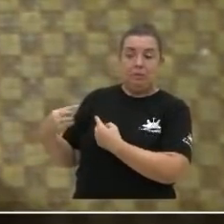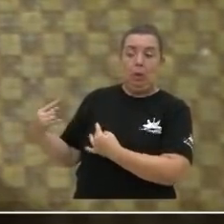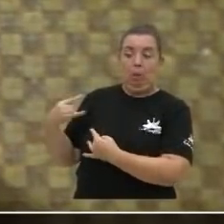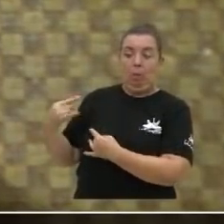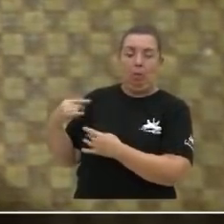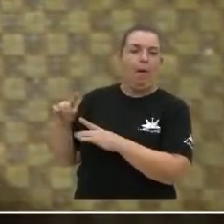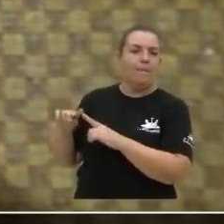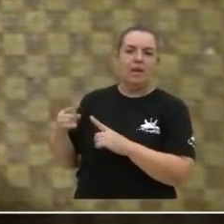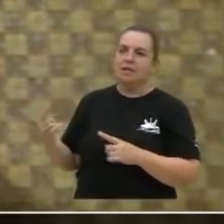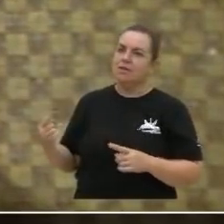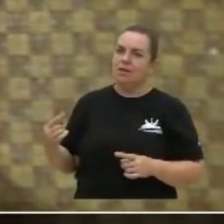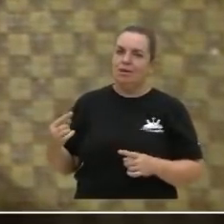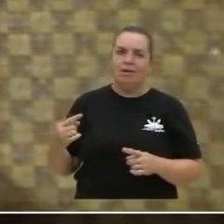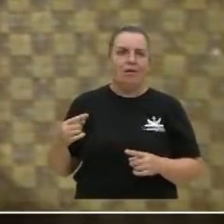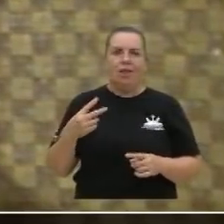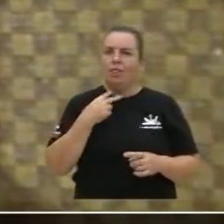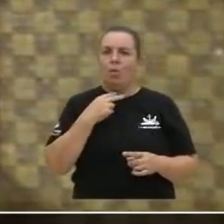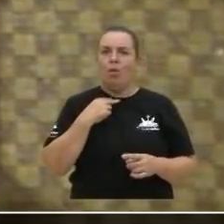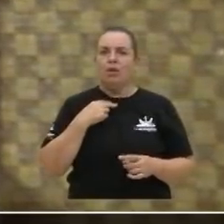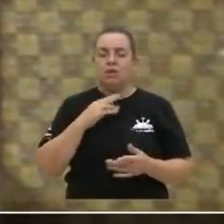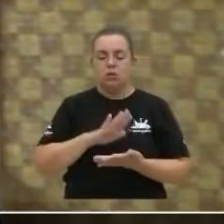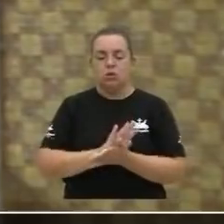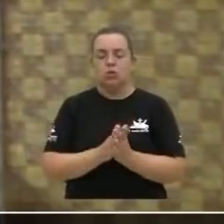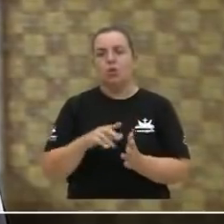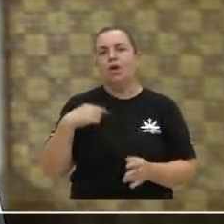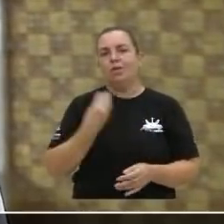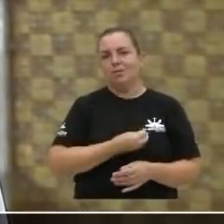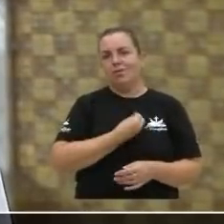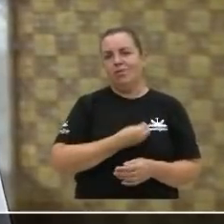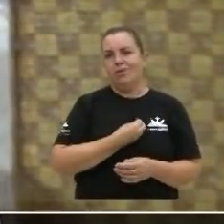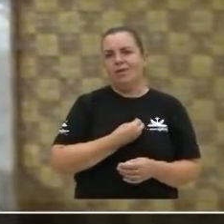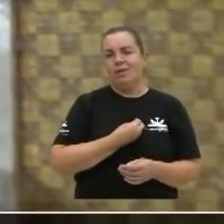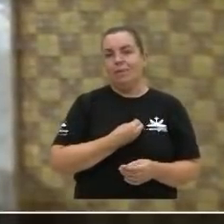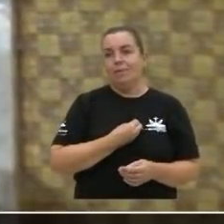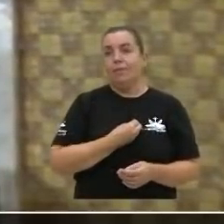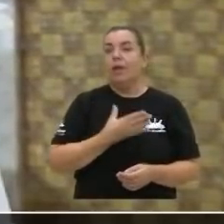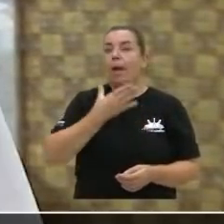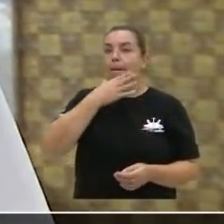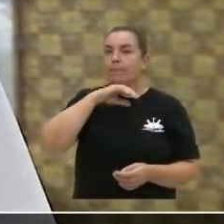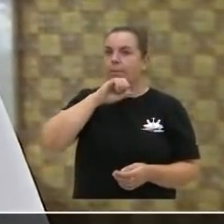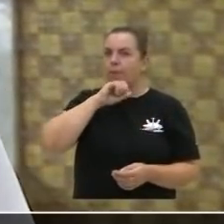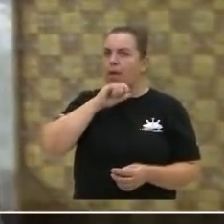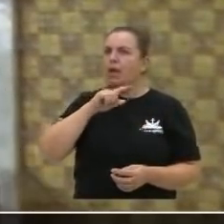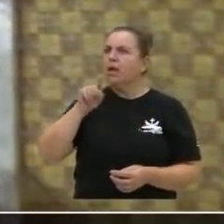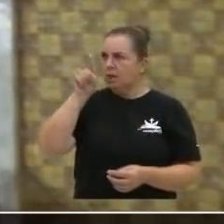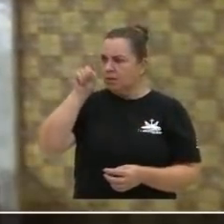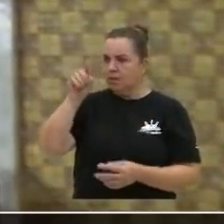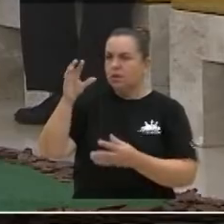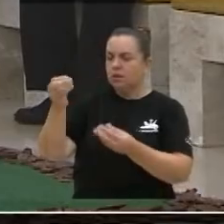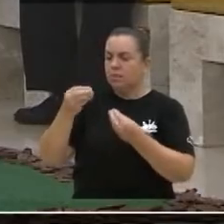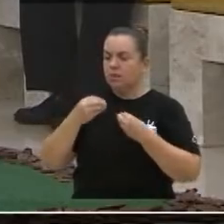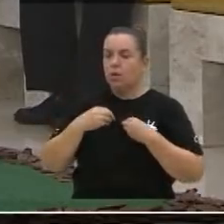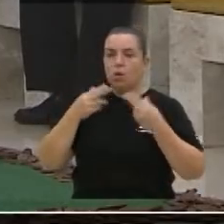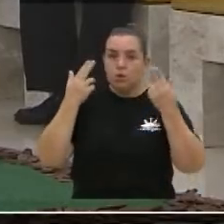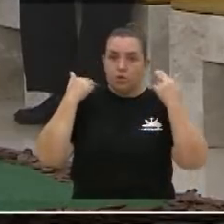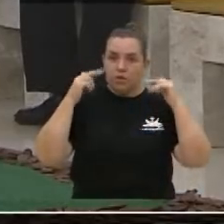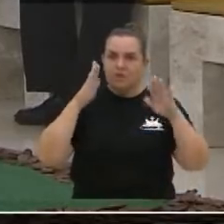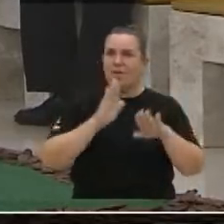conosco. Meu Pai, que me deu as ovelhas, é maior do que todos. Olha onde